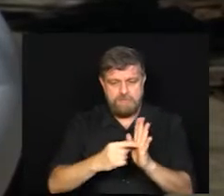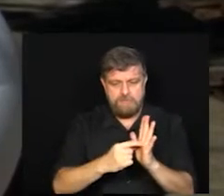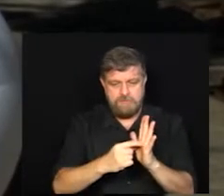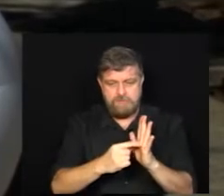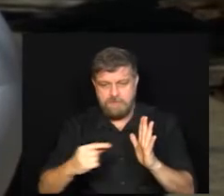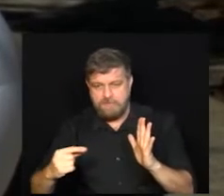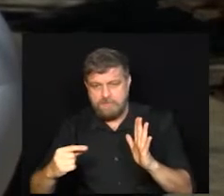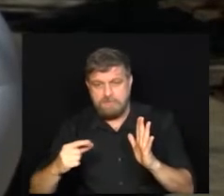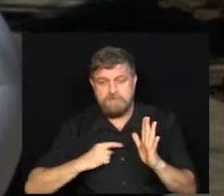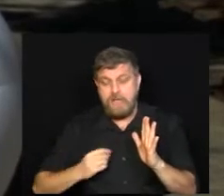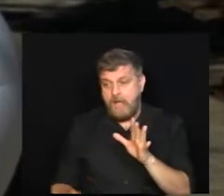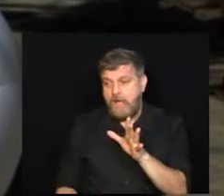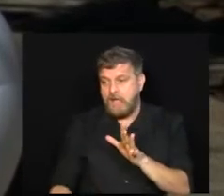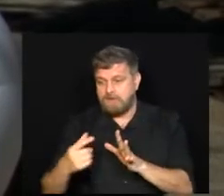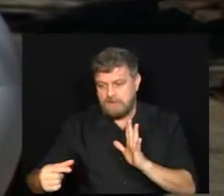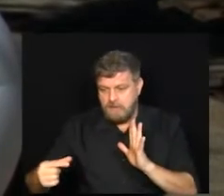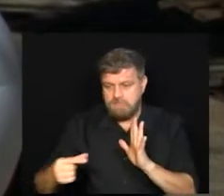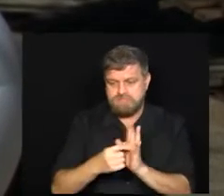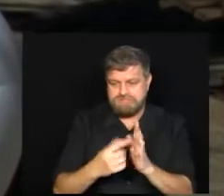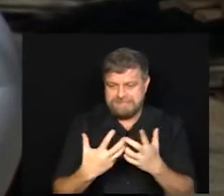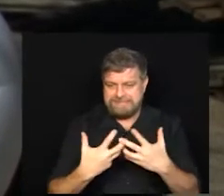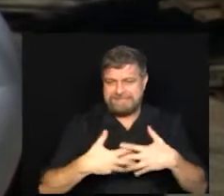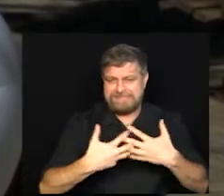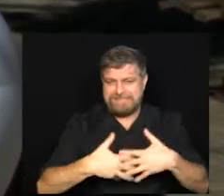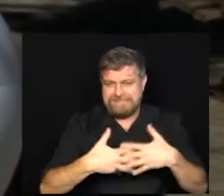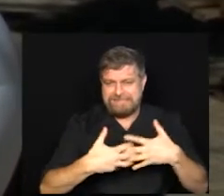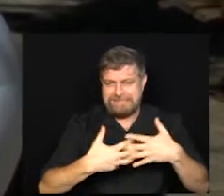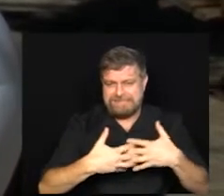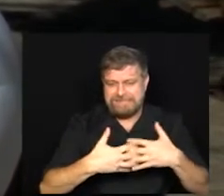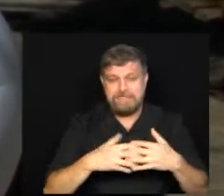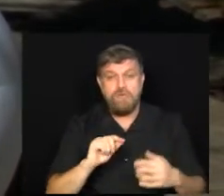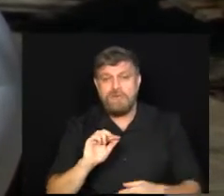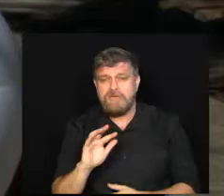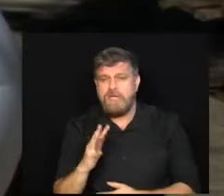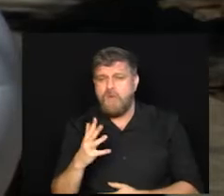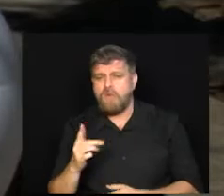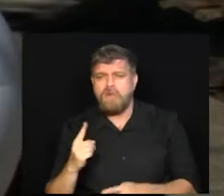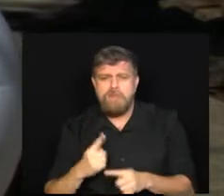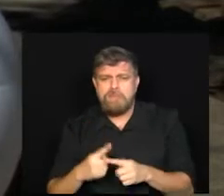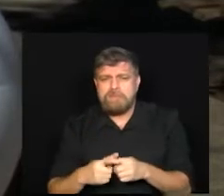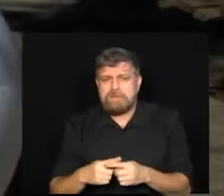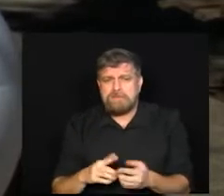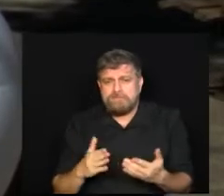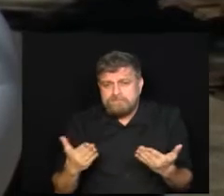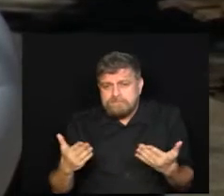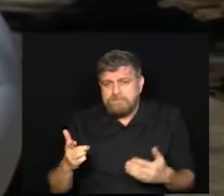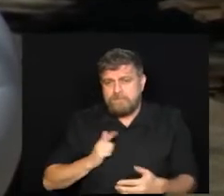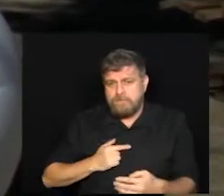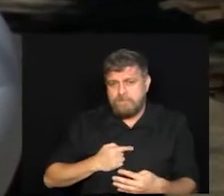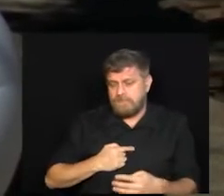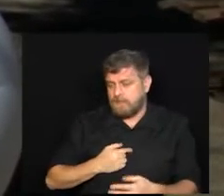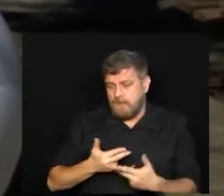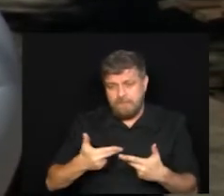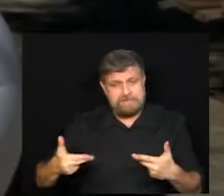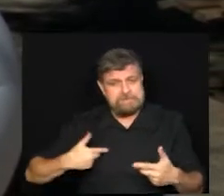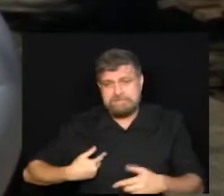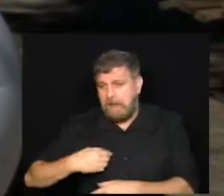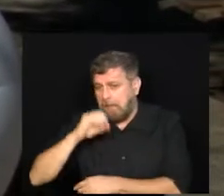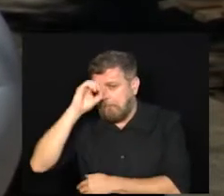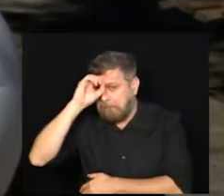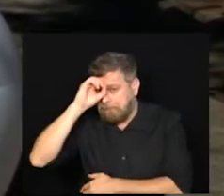algum momento da vida, esse interruptor ele se liga. O que faz esse interruptor se ligar? Algumas coisas ainda não são